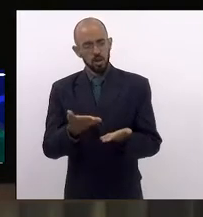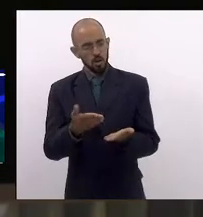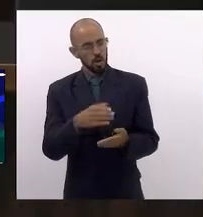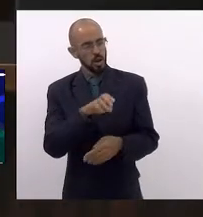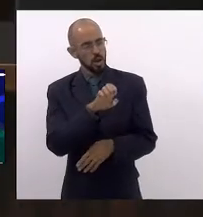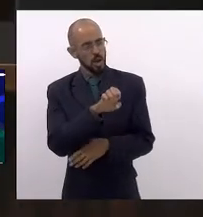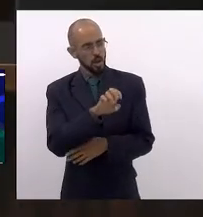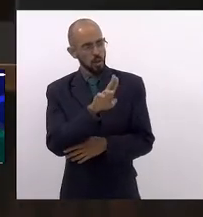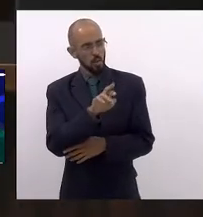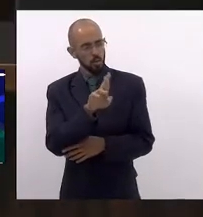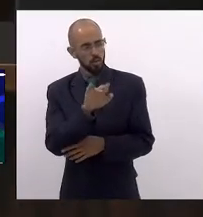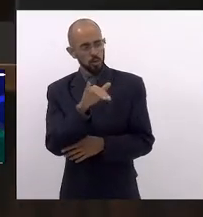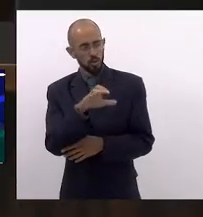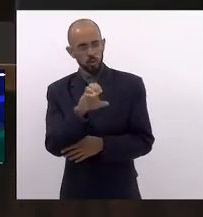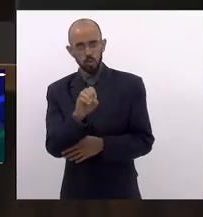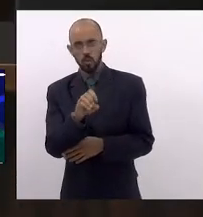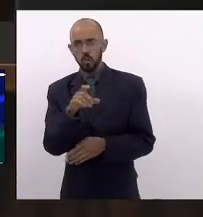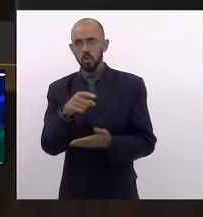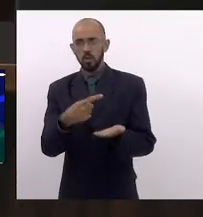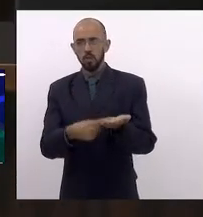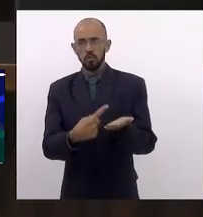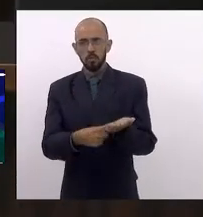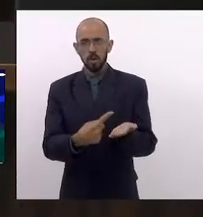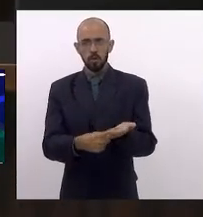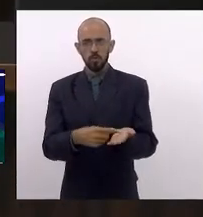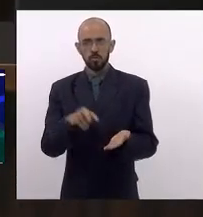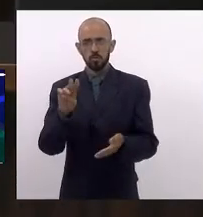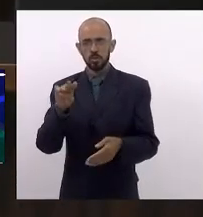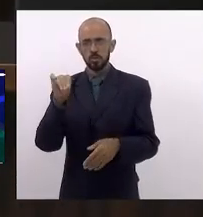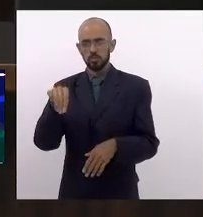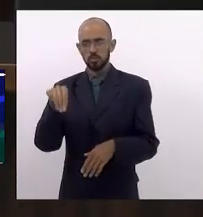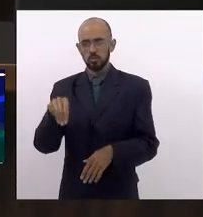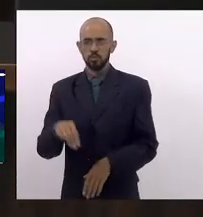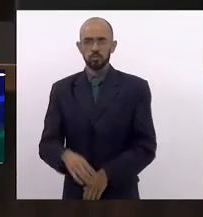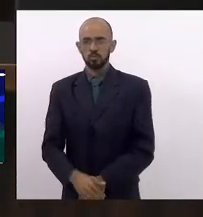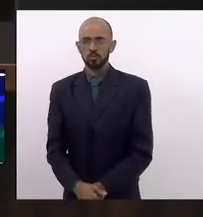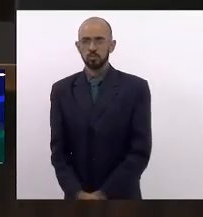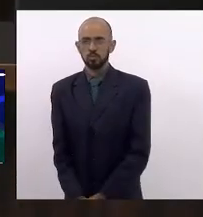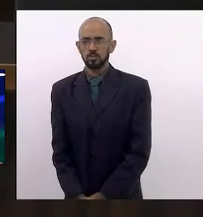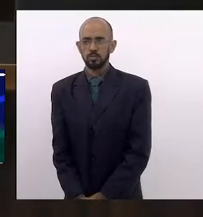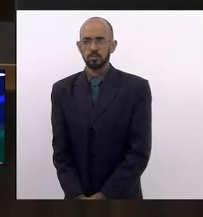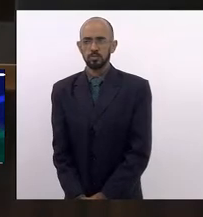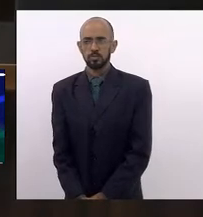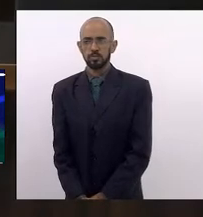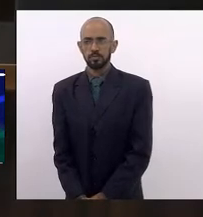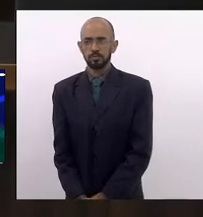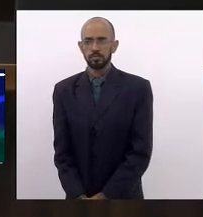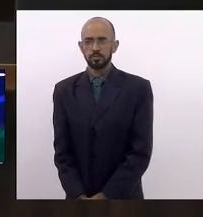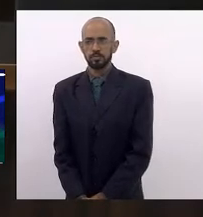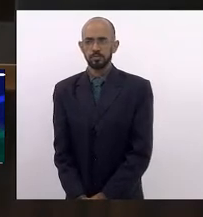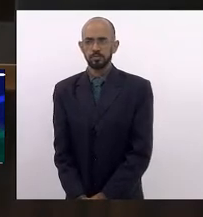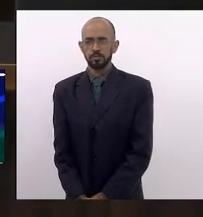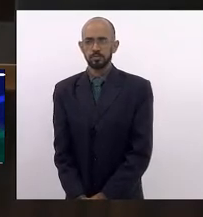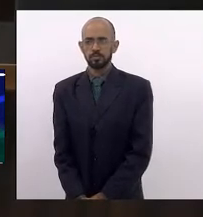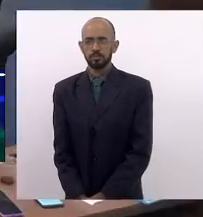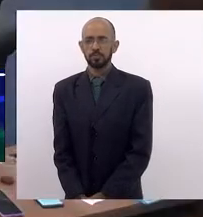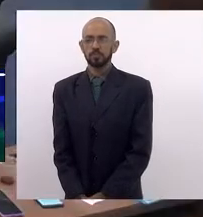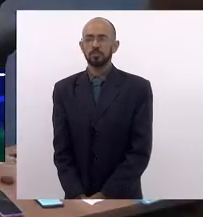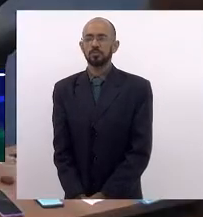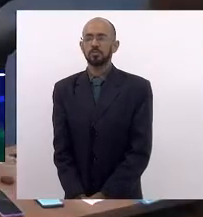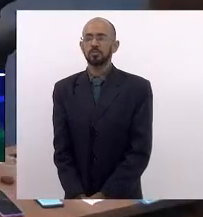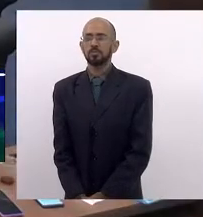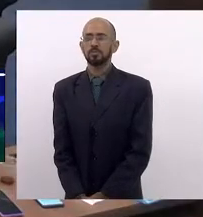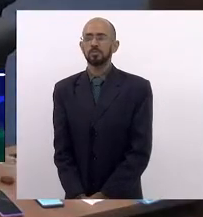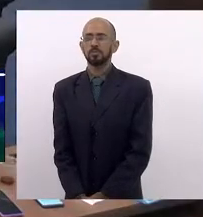Eurico Júnior conforme o acordo de procedimento 3.000 3 e 6 perfeito